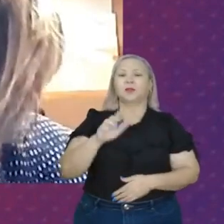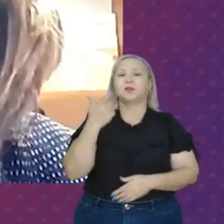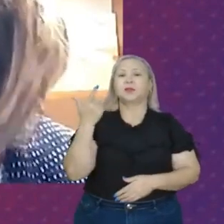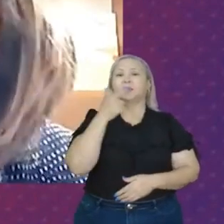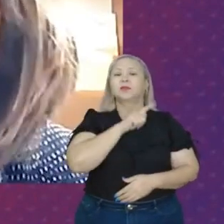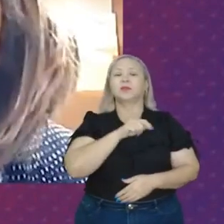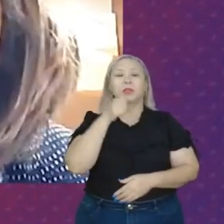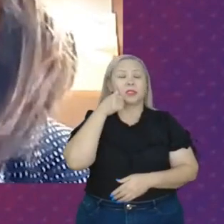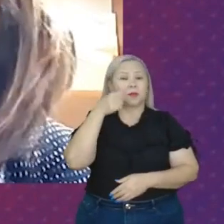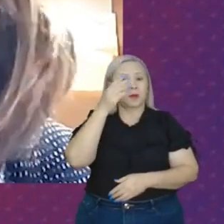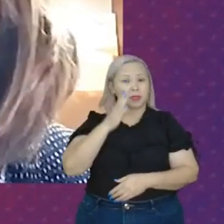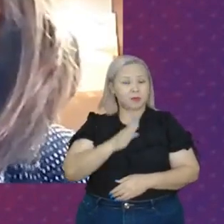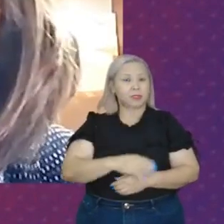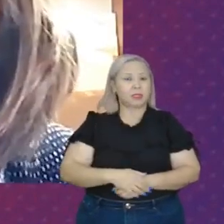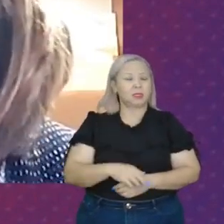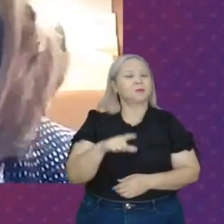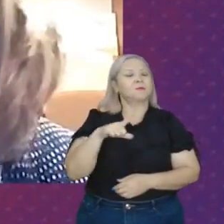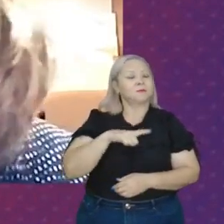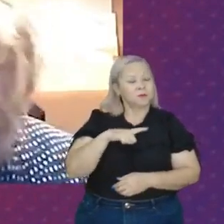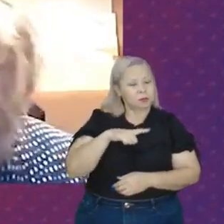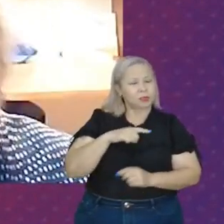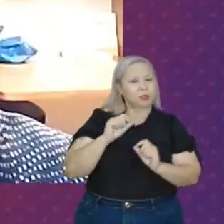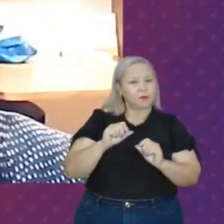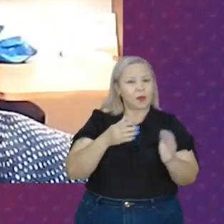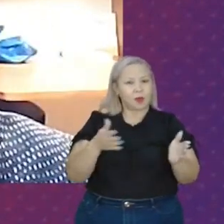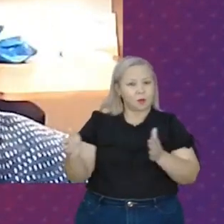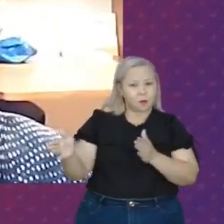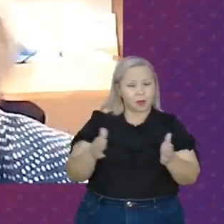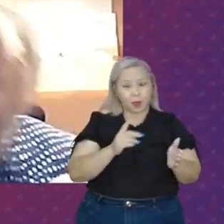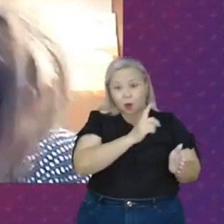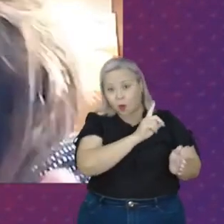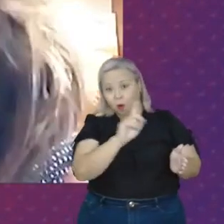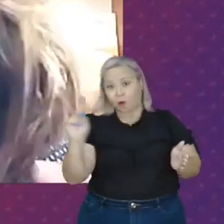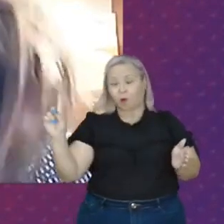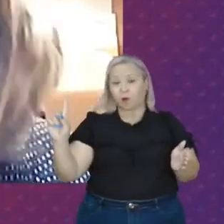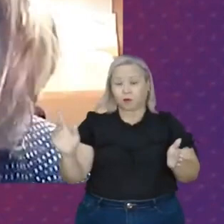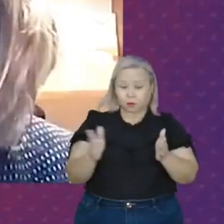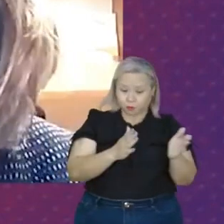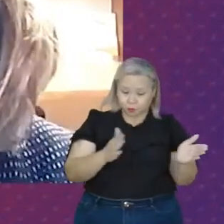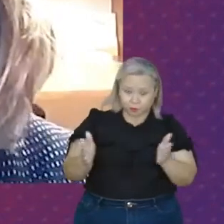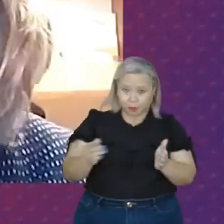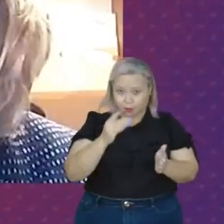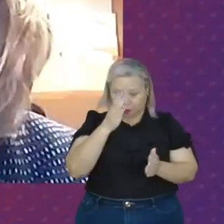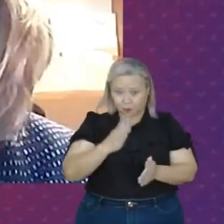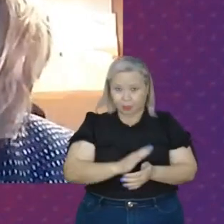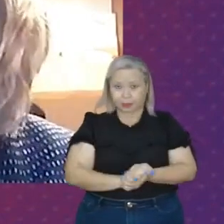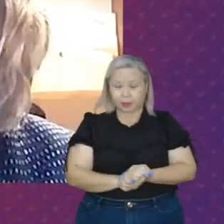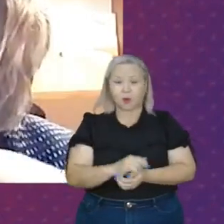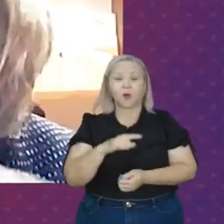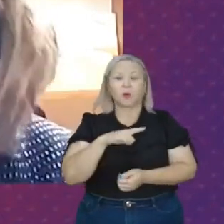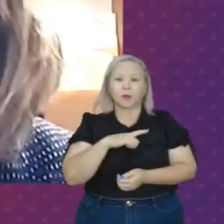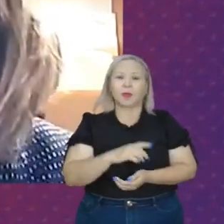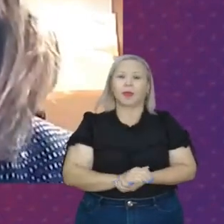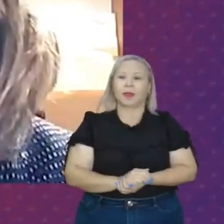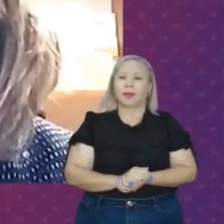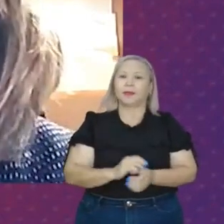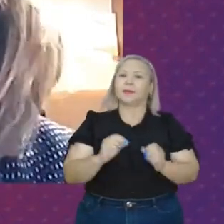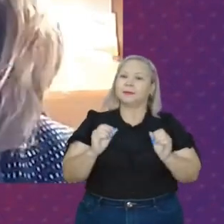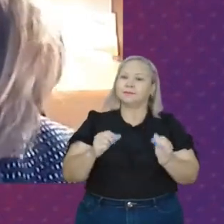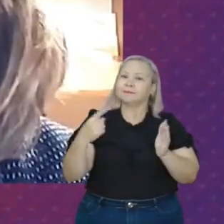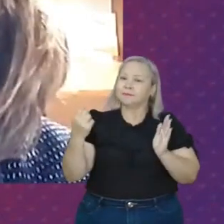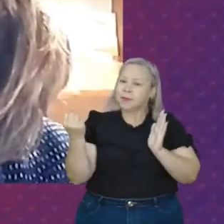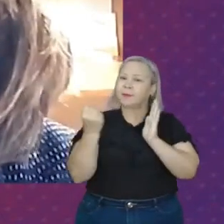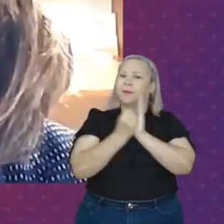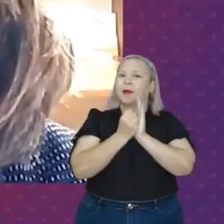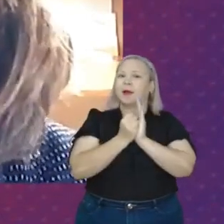as mulheres brasileiras tiveram no último período no Brasil, tem a digital